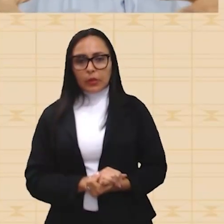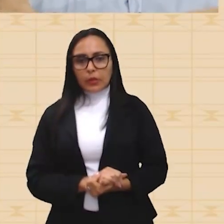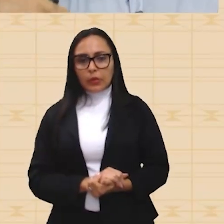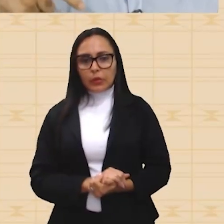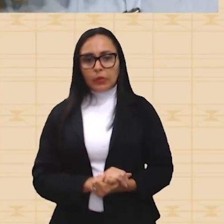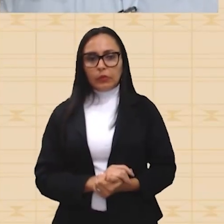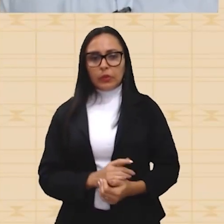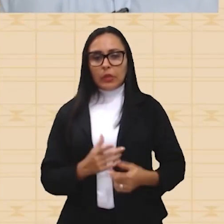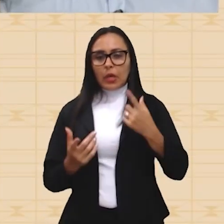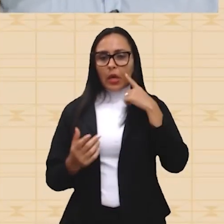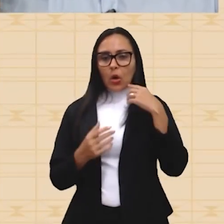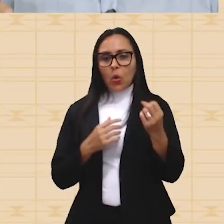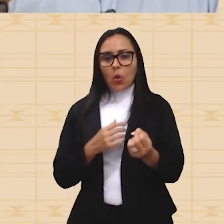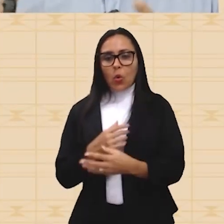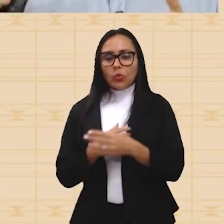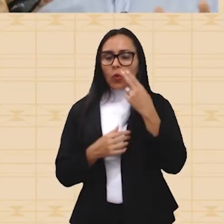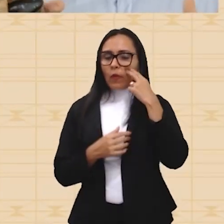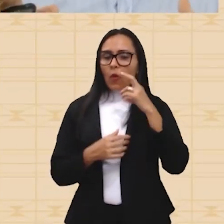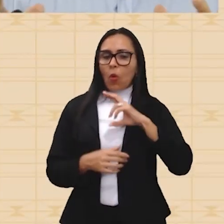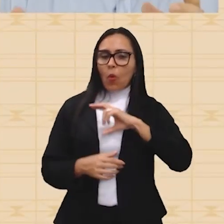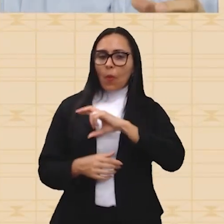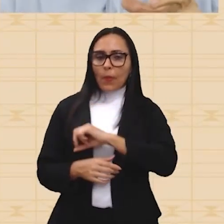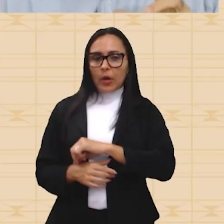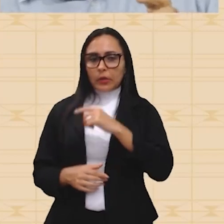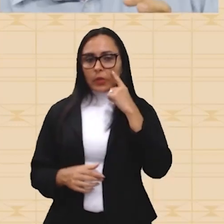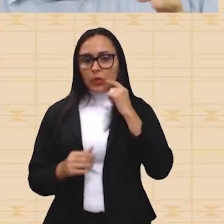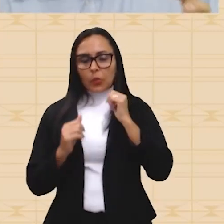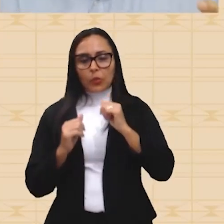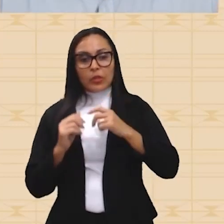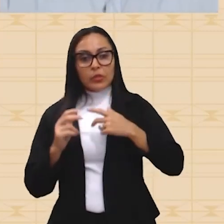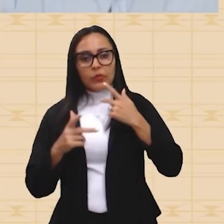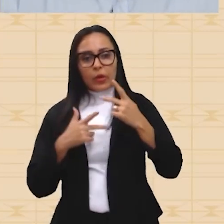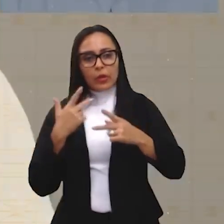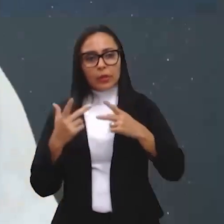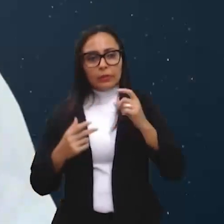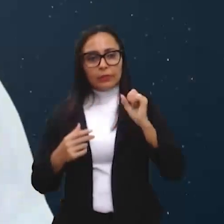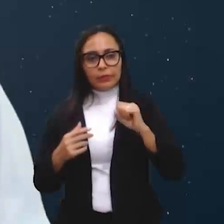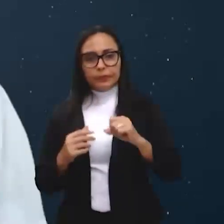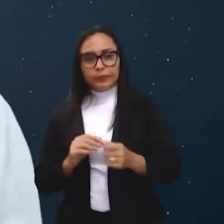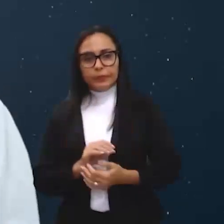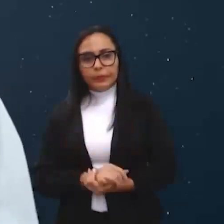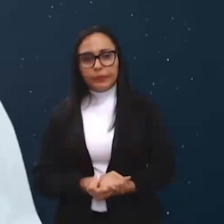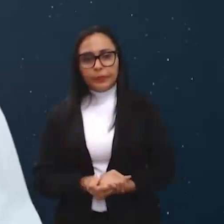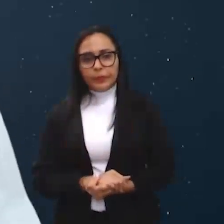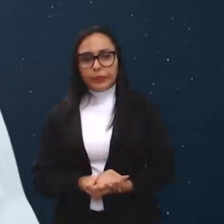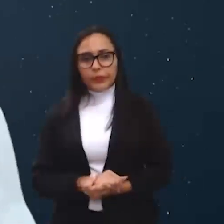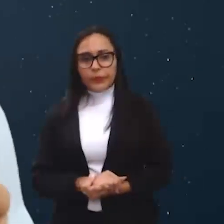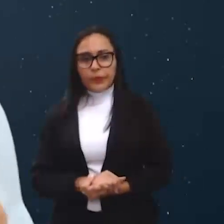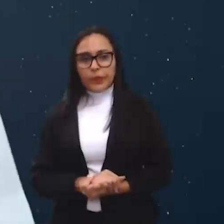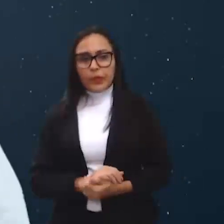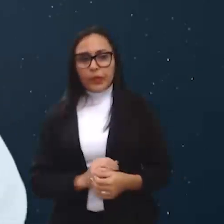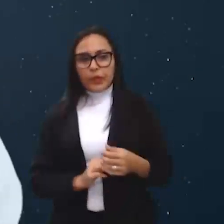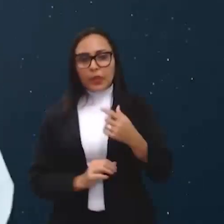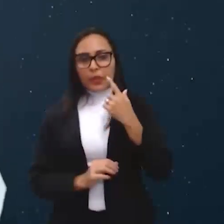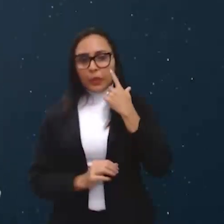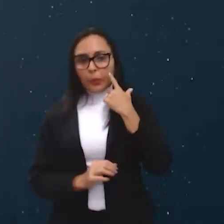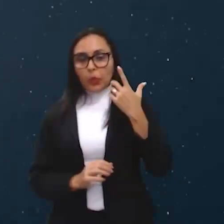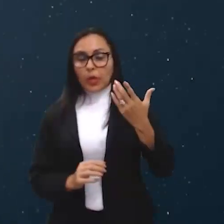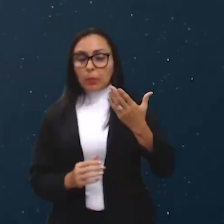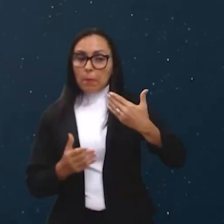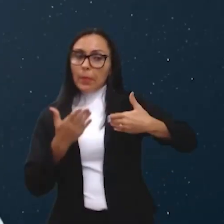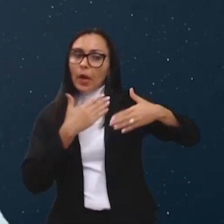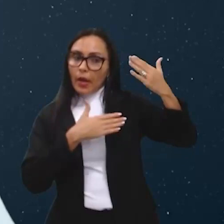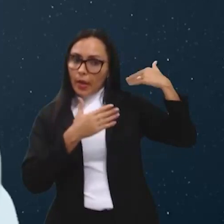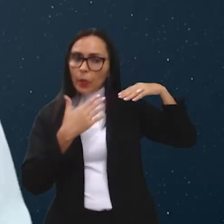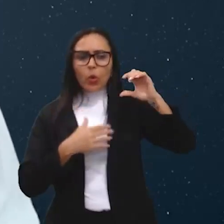de um novo romântico. Se eu pudesse falar assim, diria que é um romântico atualizado para a época. Para